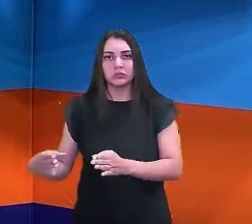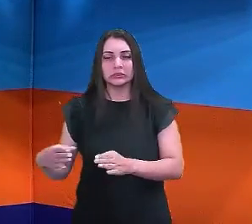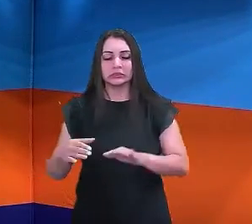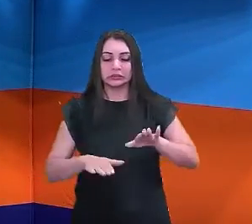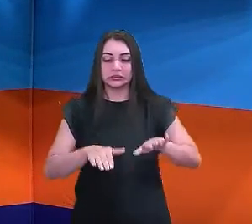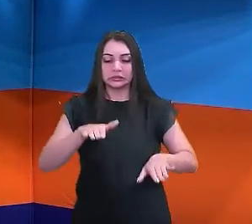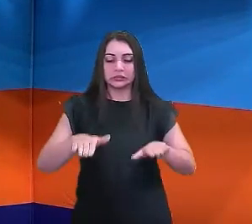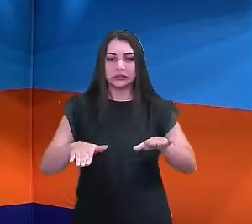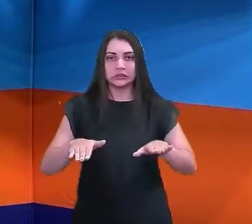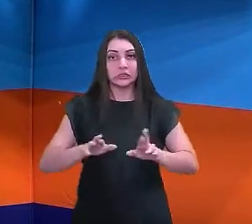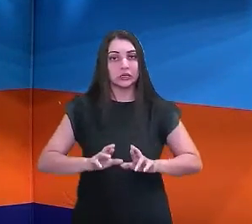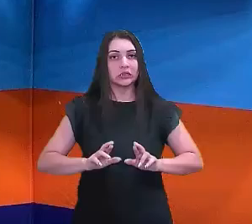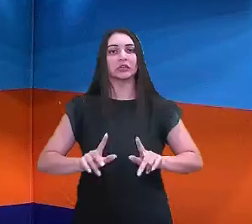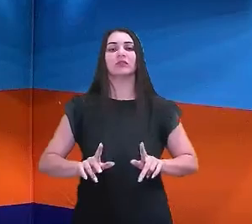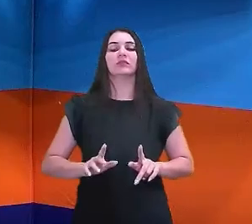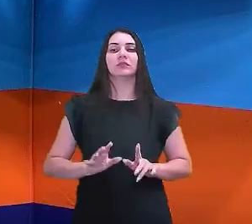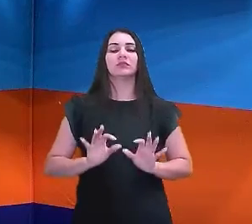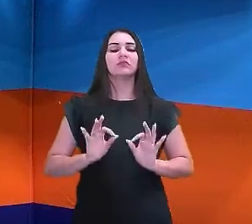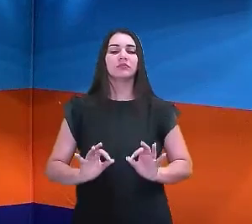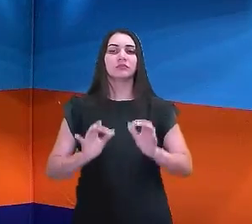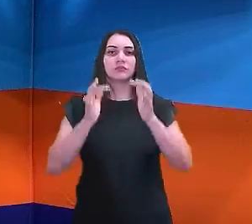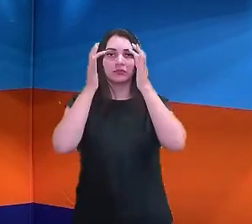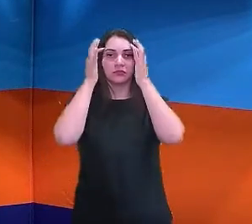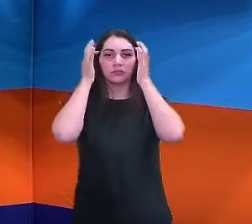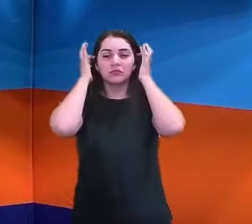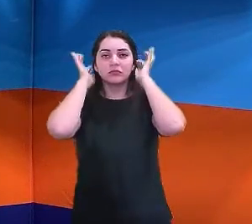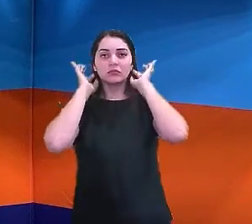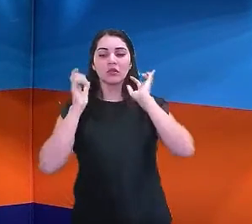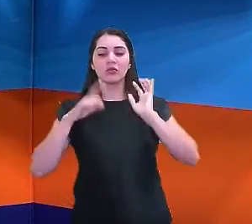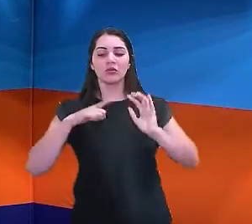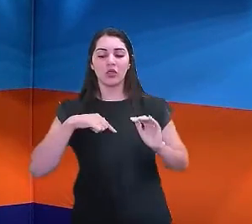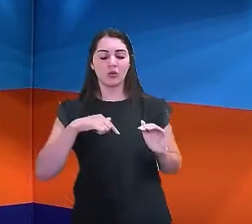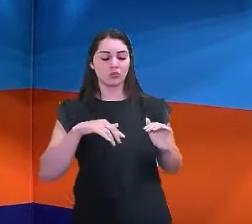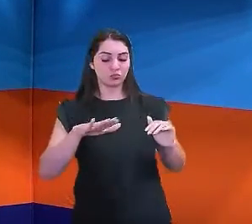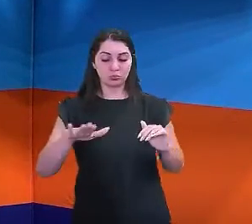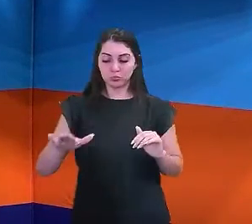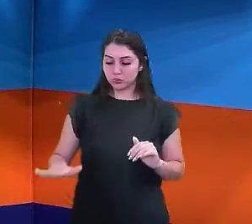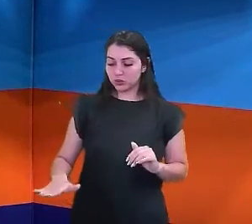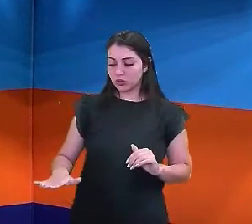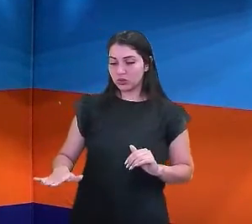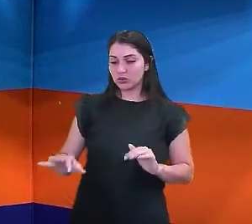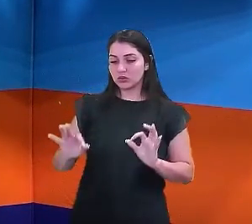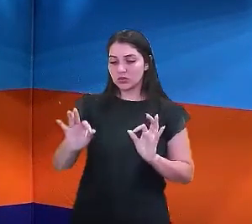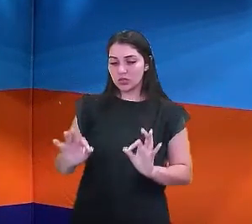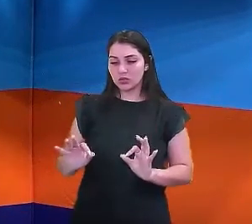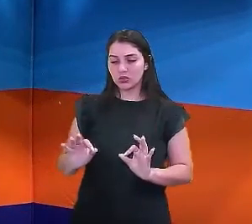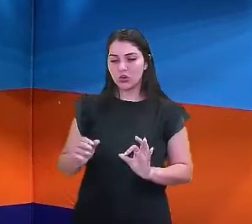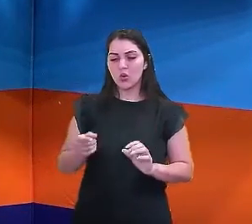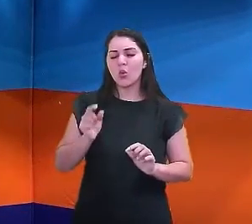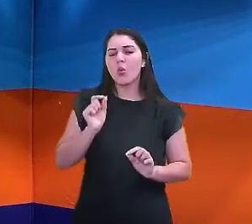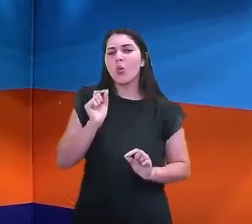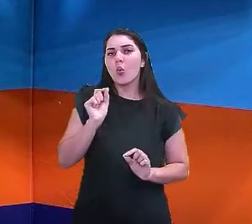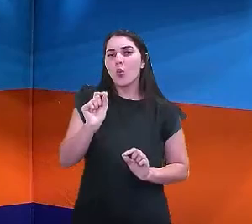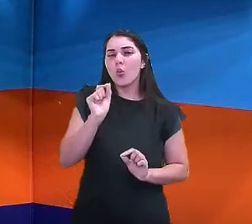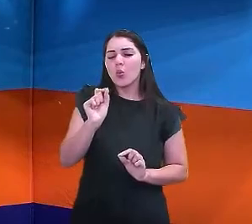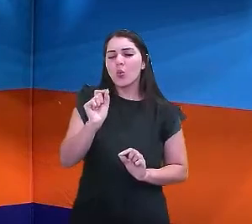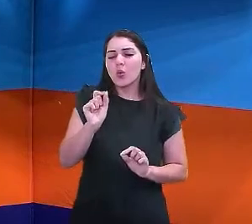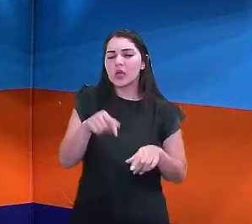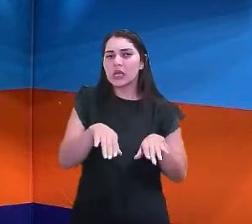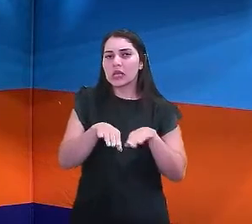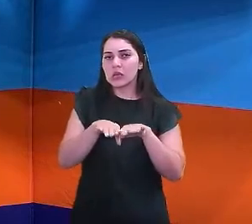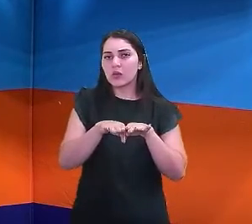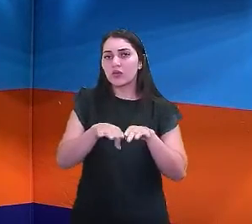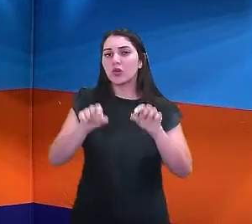tamanhos diferentes, tá bom? E aí eu tenho um pequenininho, certo? E aí vamos ver o que é igualdade e o